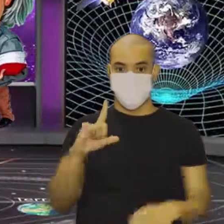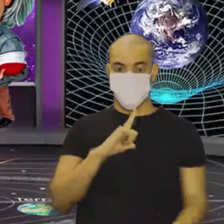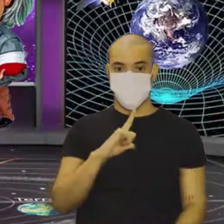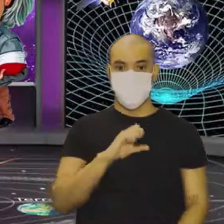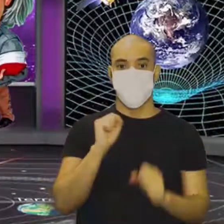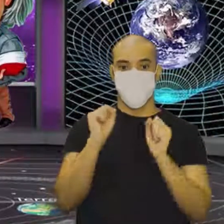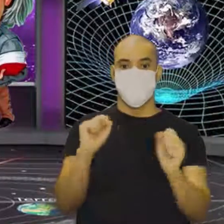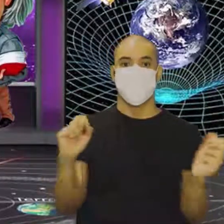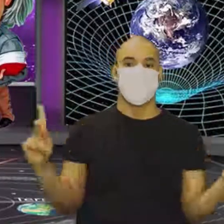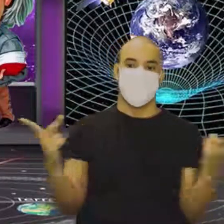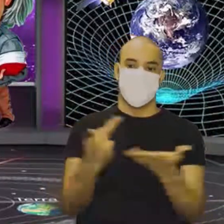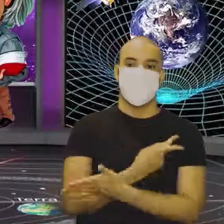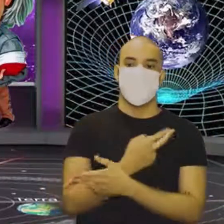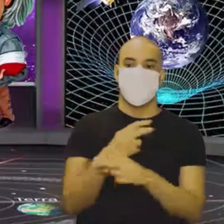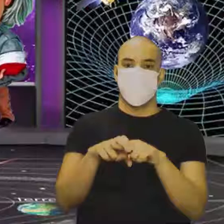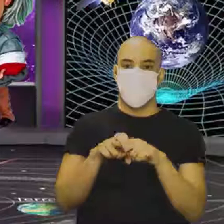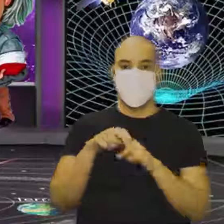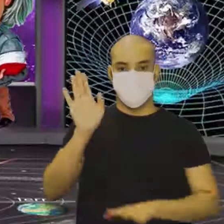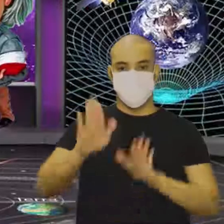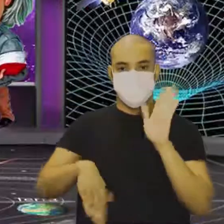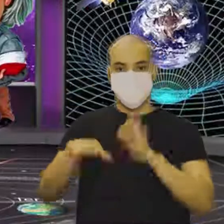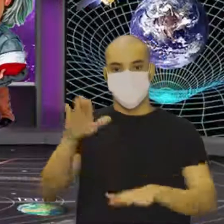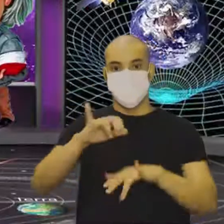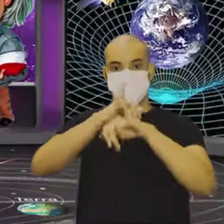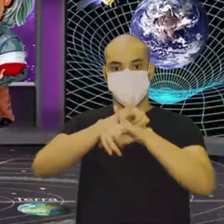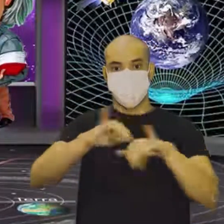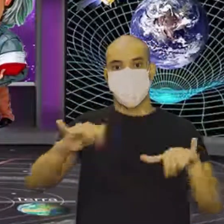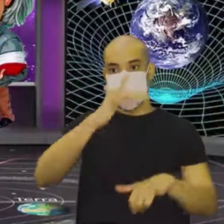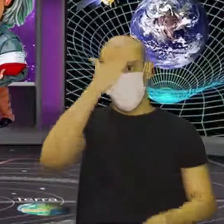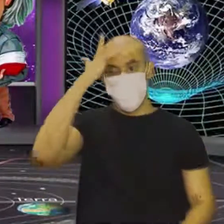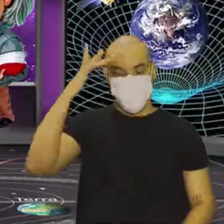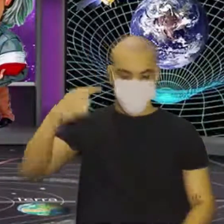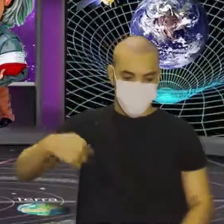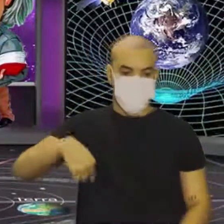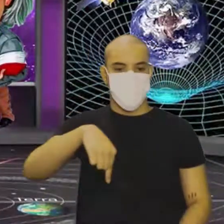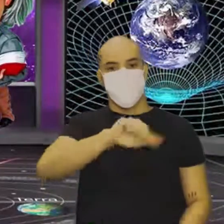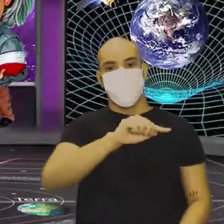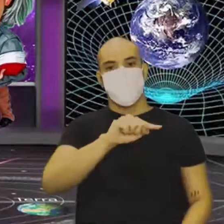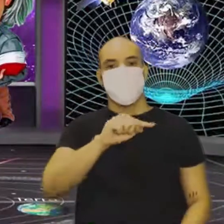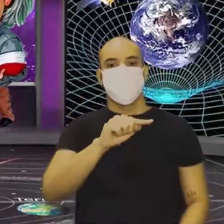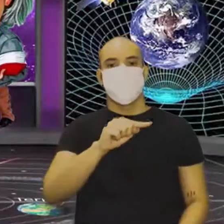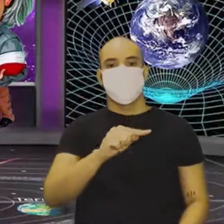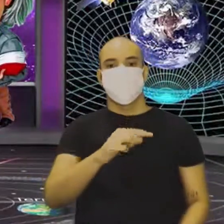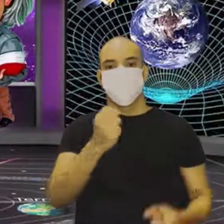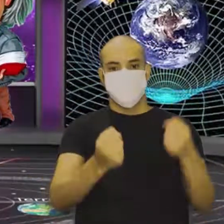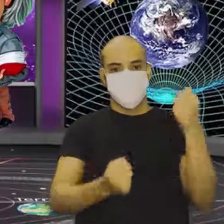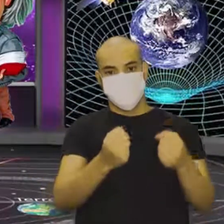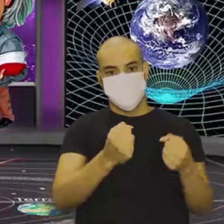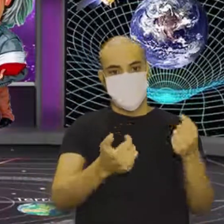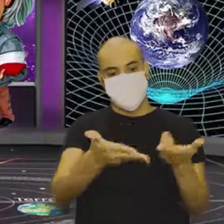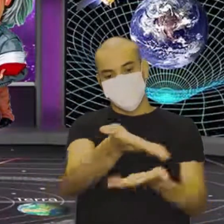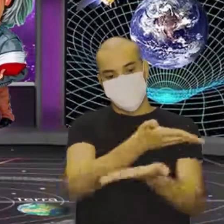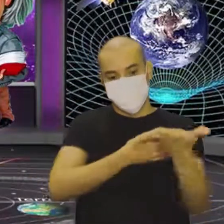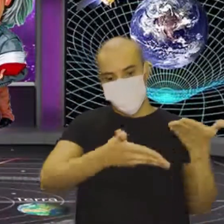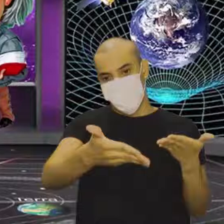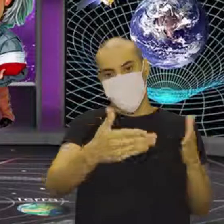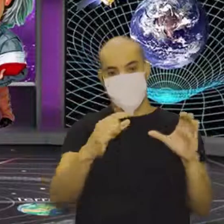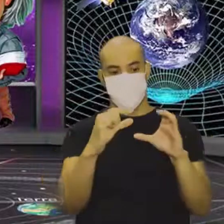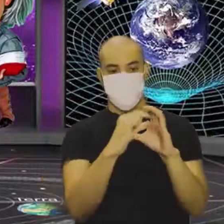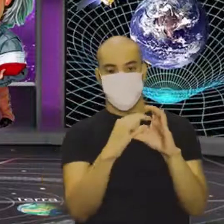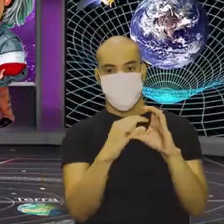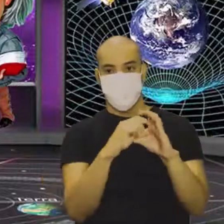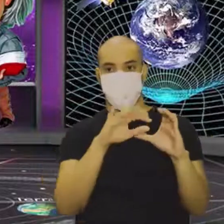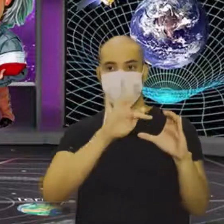detectar, pode danificar. Então, às vezes se noticia para que a pessoa vá lá na concessionária, por exemplo, para poder fazer essa troca